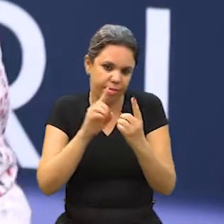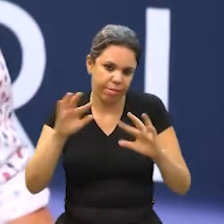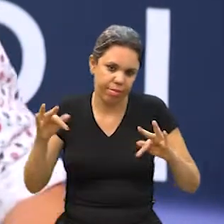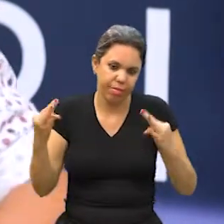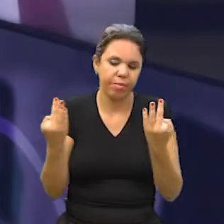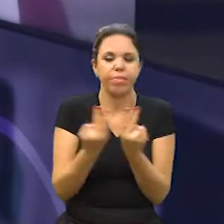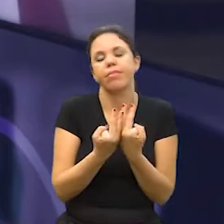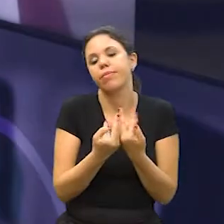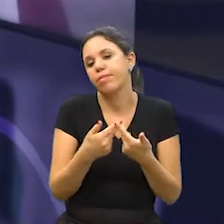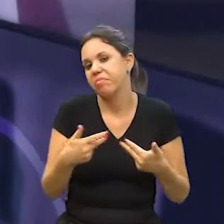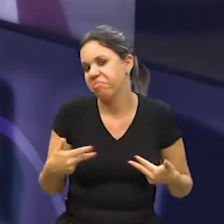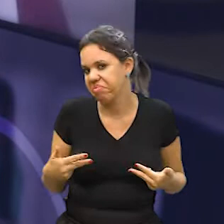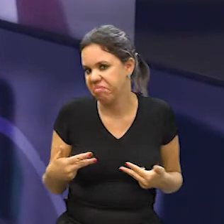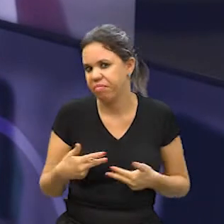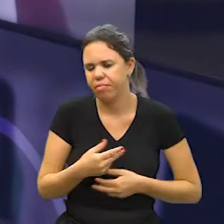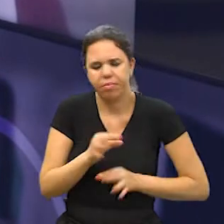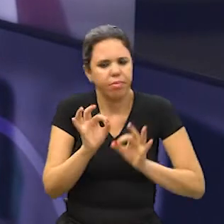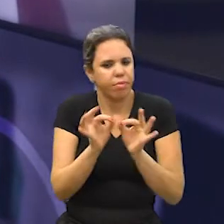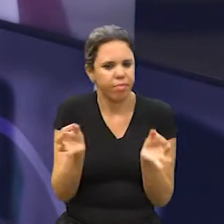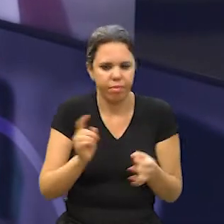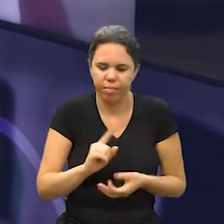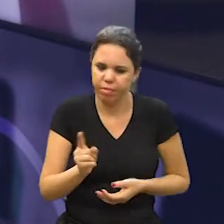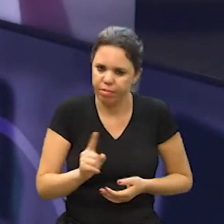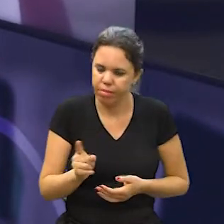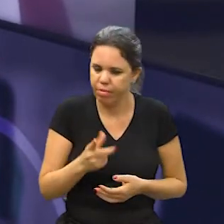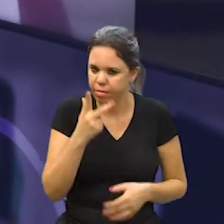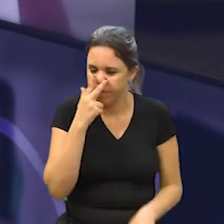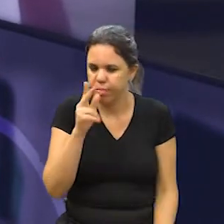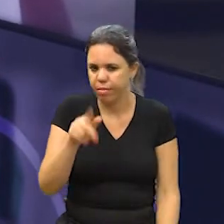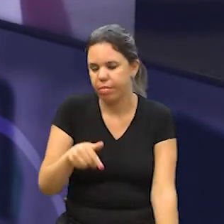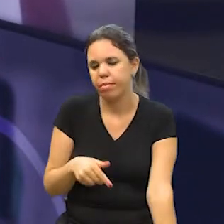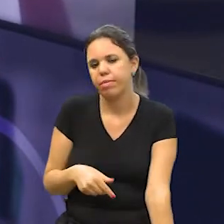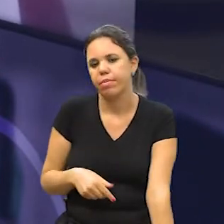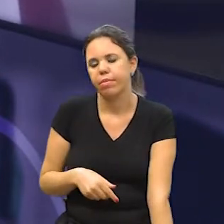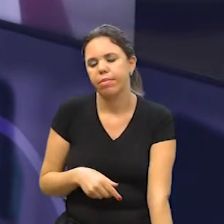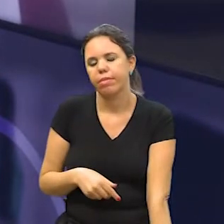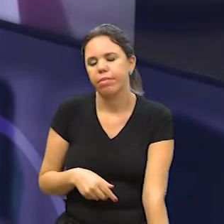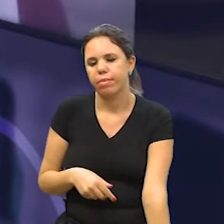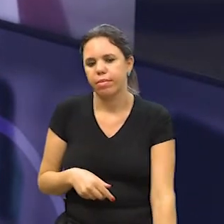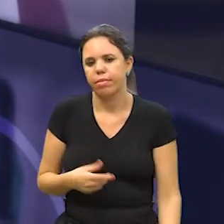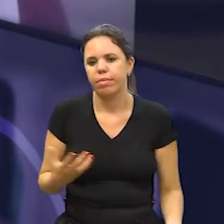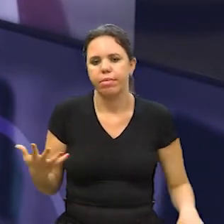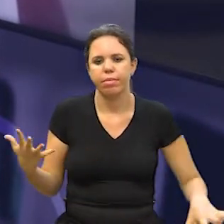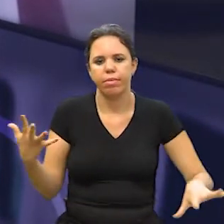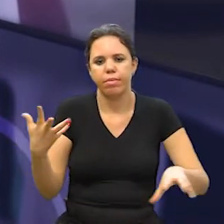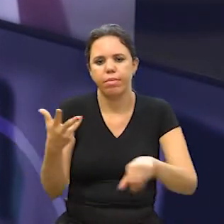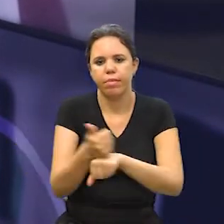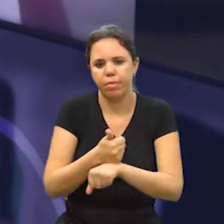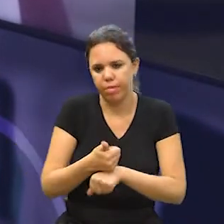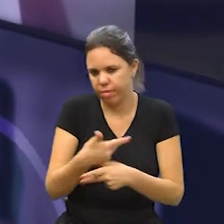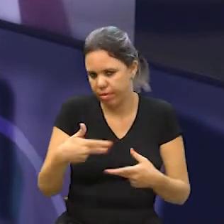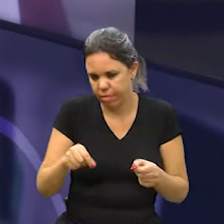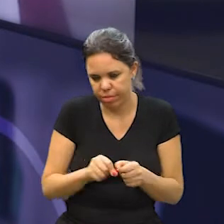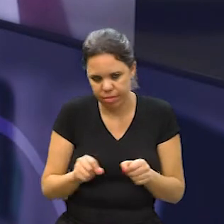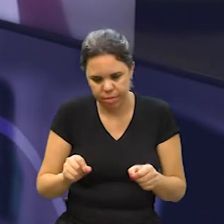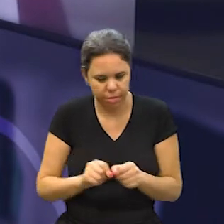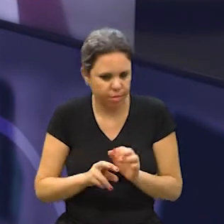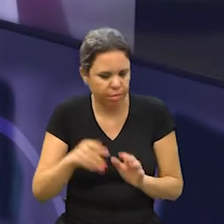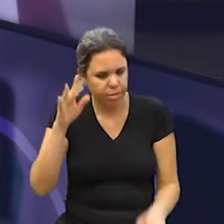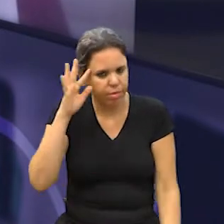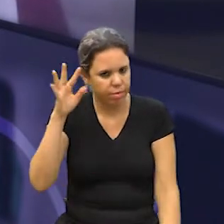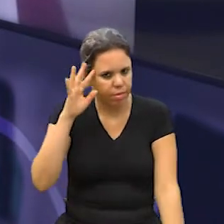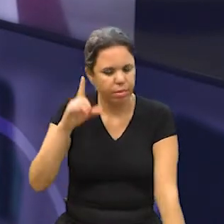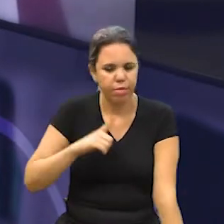famílias, enfim, não é tão simples assim quanto parece, né? É multidisciplinar muitas vezes, e eu imagino